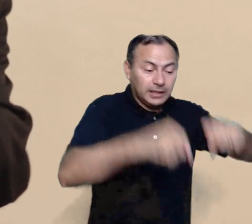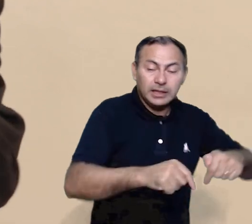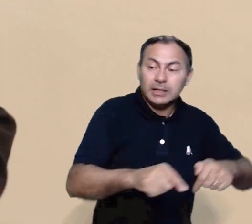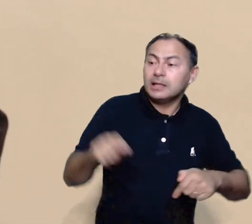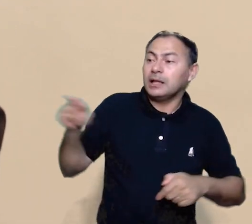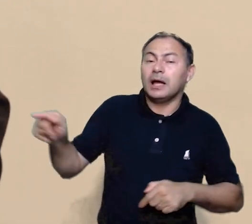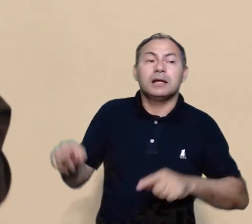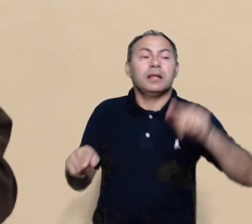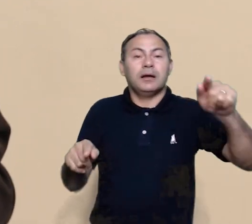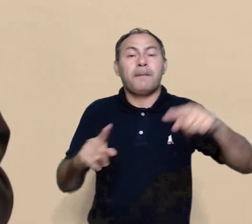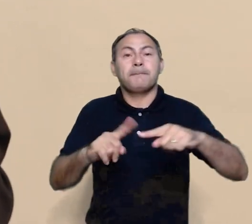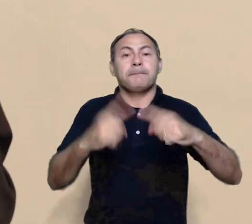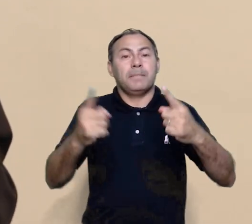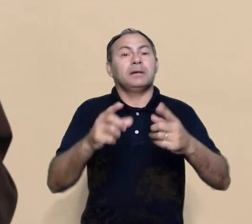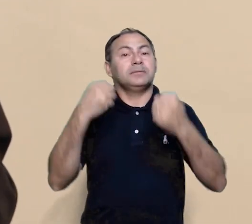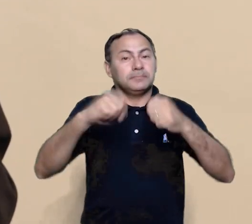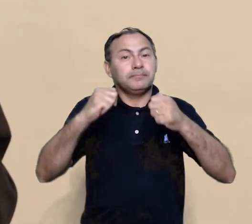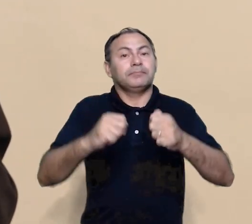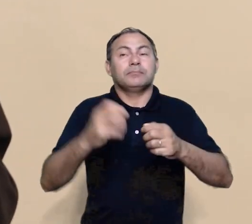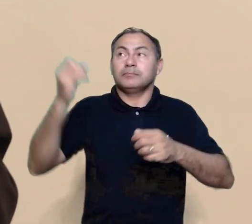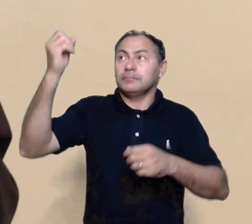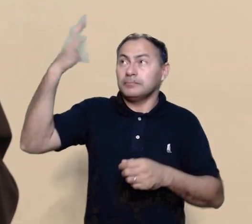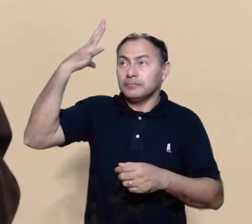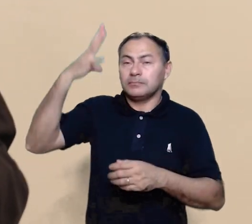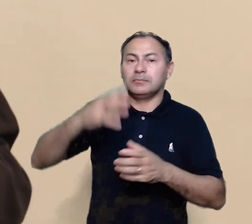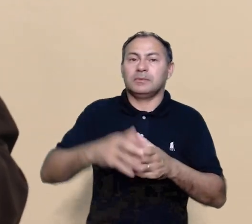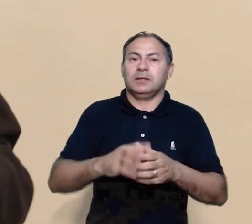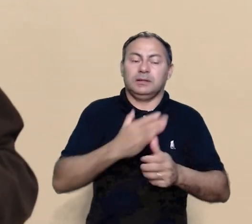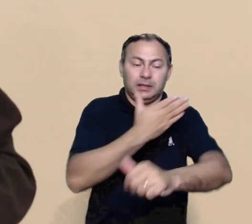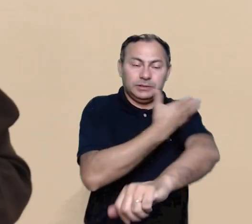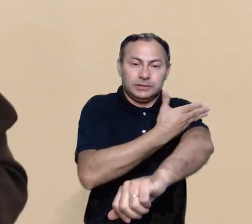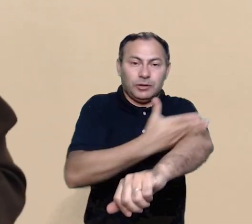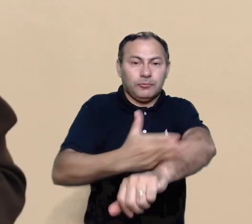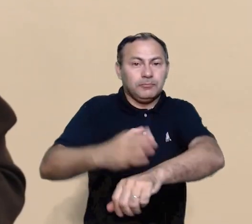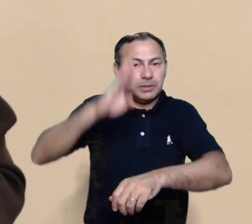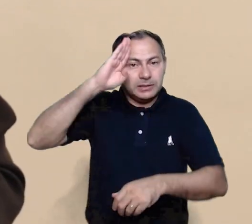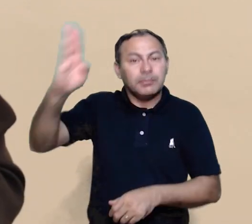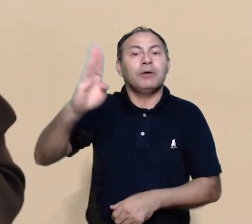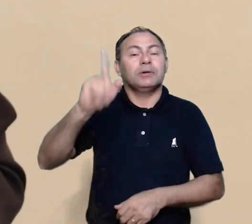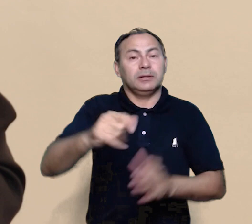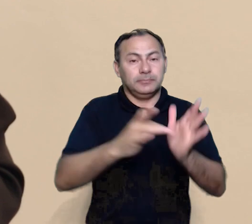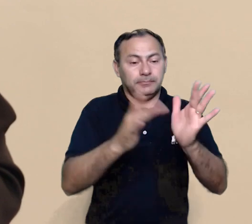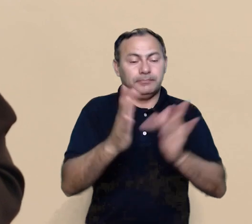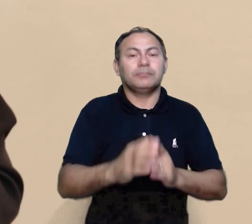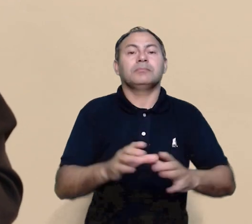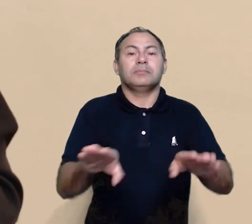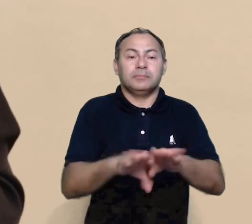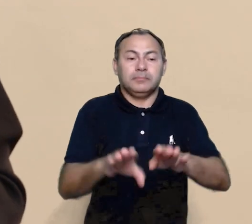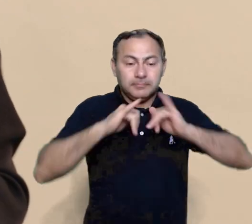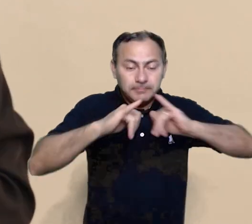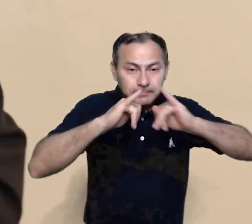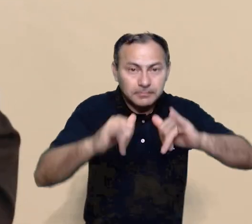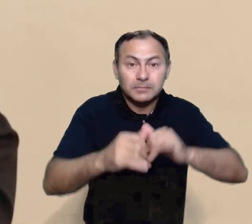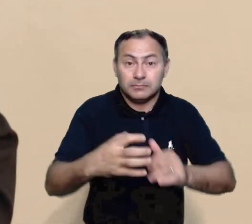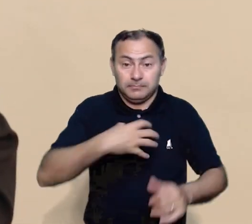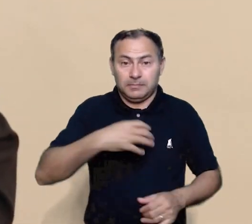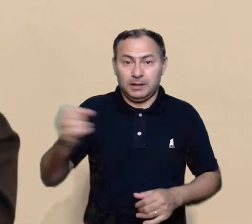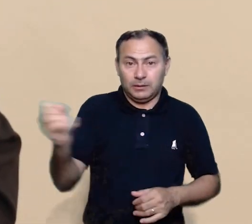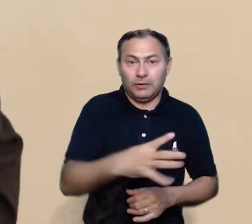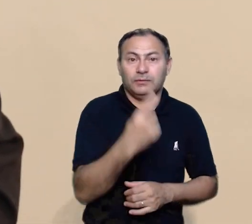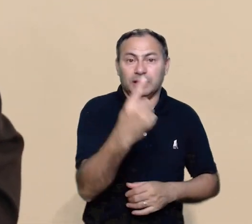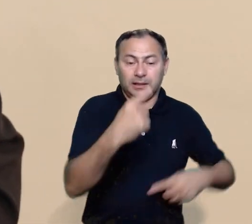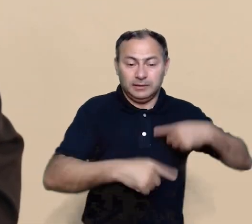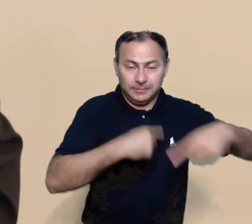daqui ou de lá mas que deve ser iluminado pela grande tradição também comunicar de maneira